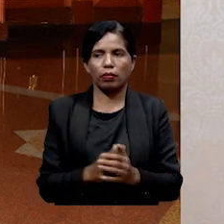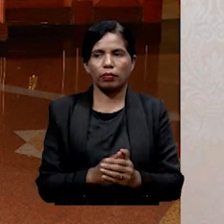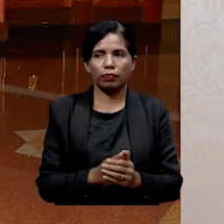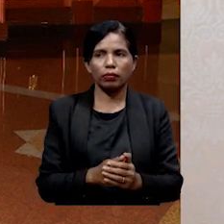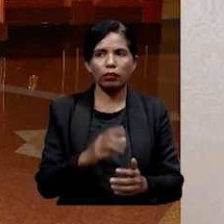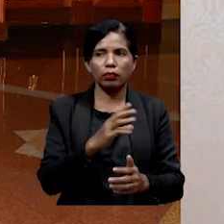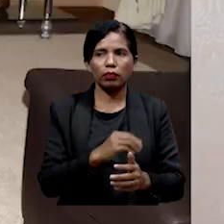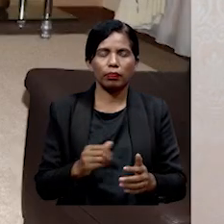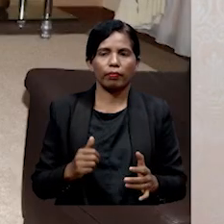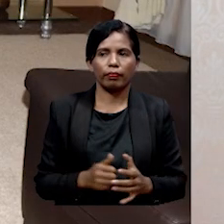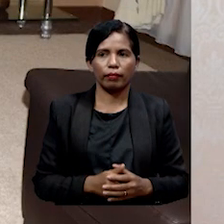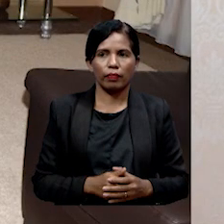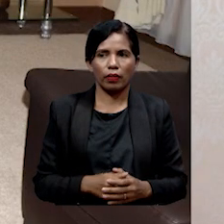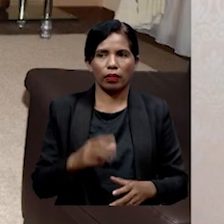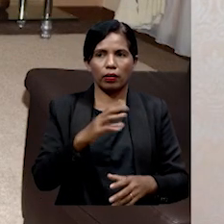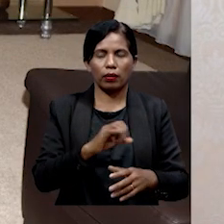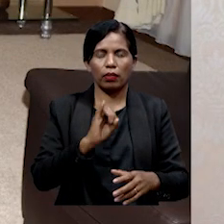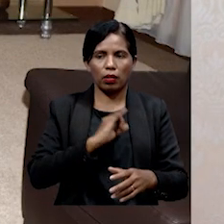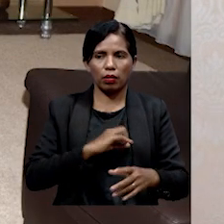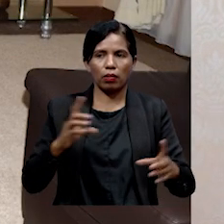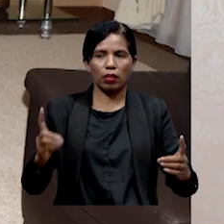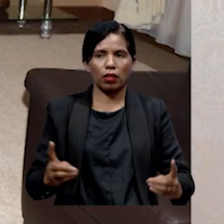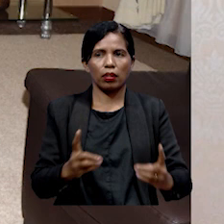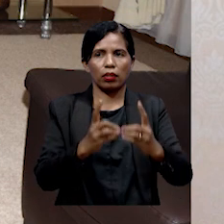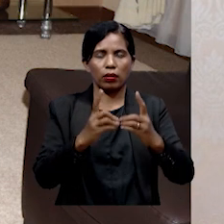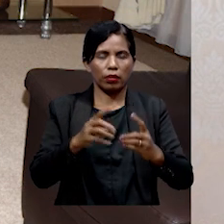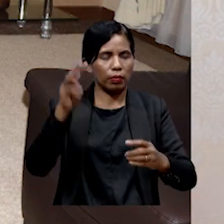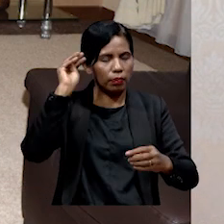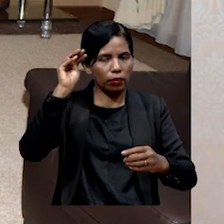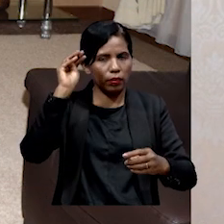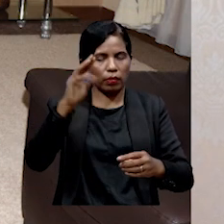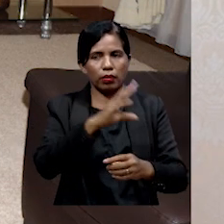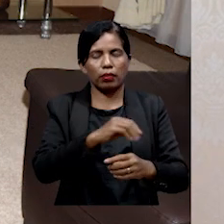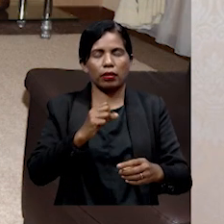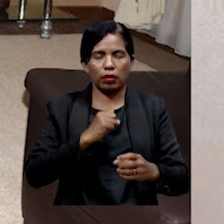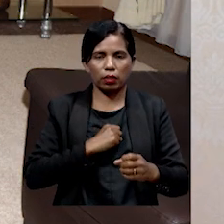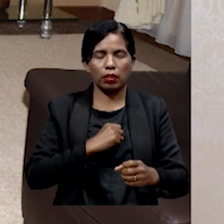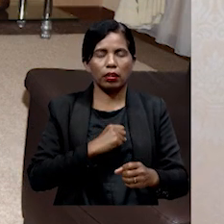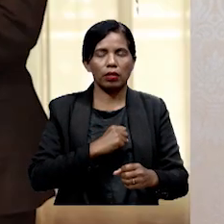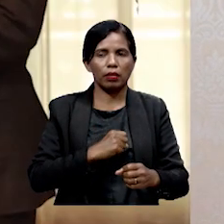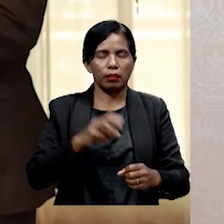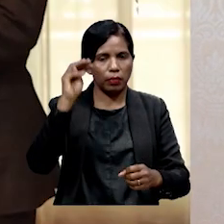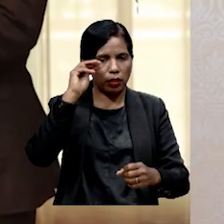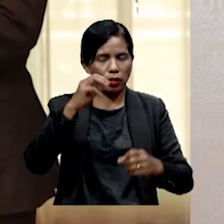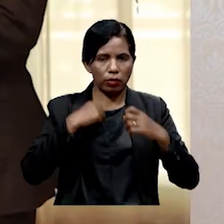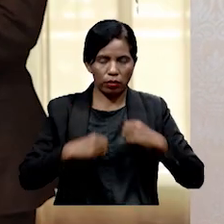Datuk Irwan no mos hau hasur mal ho senhor ministro da Saudi senhor ministro